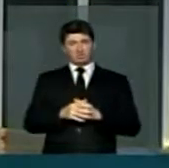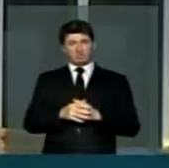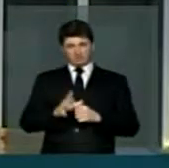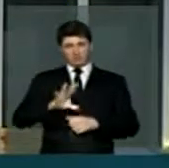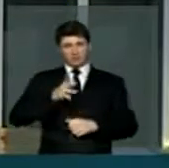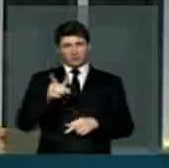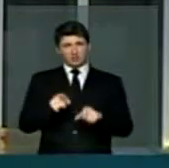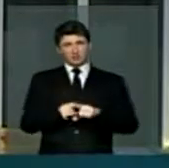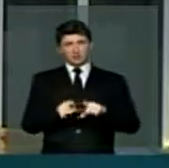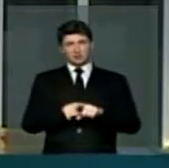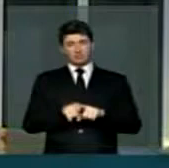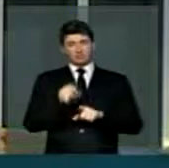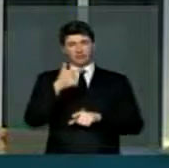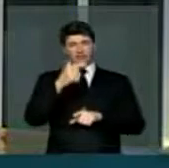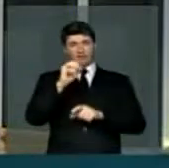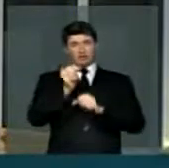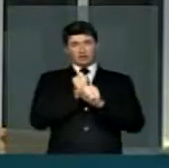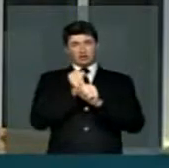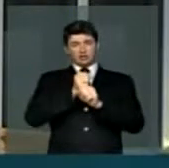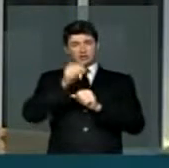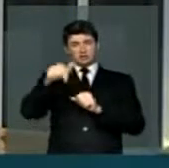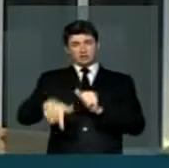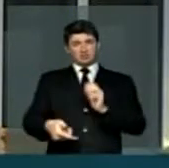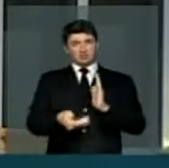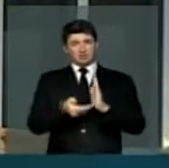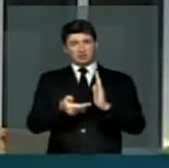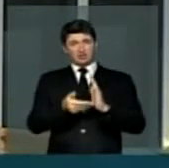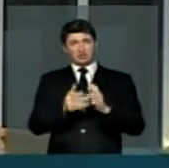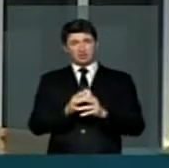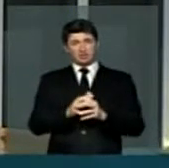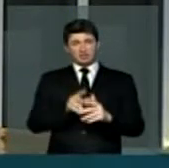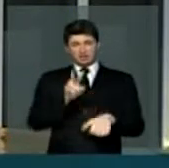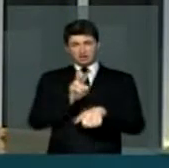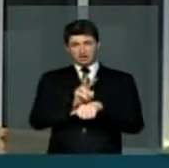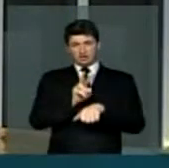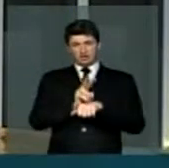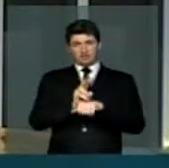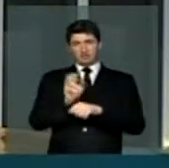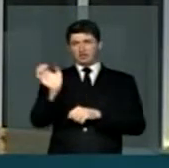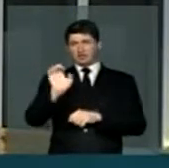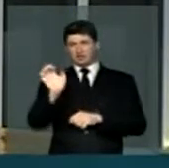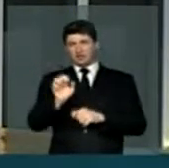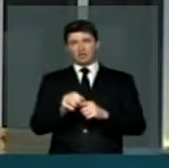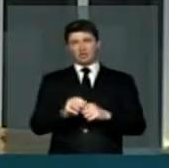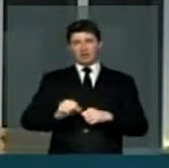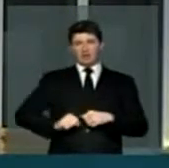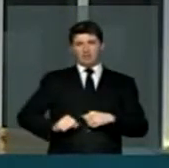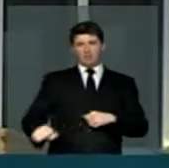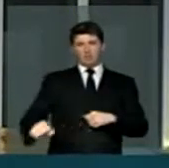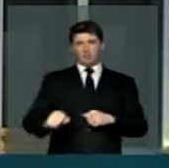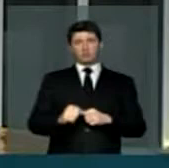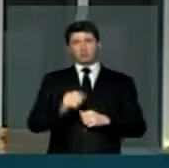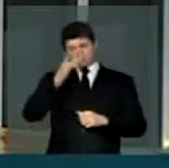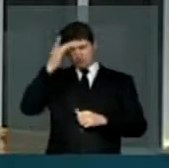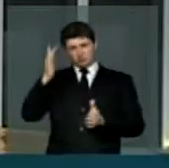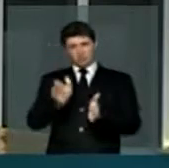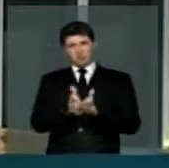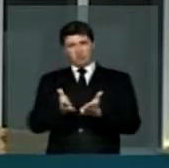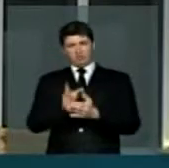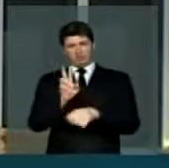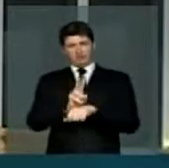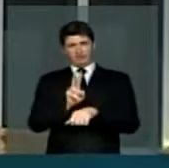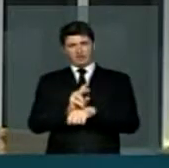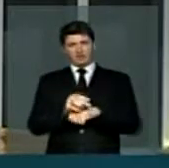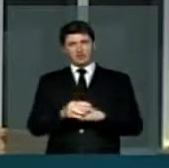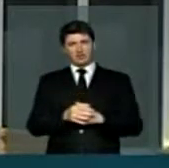teria coragem de, ao longo de 20 anos na Câmara dos Deputados, defender homossexuais, o aborto e os menos favorecidos?